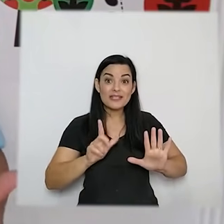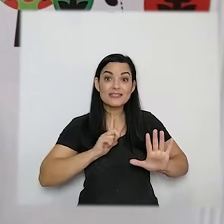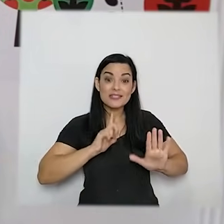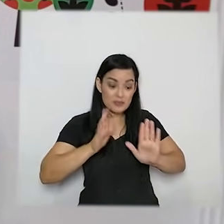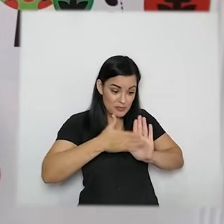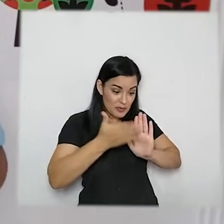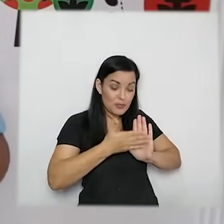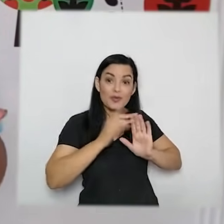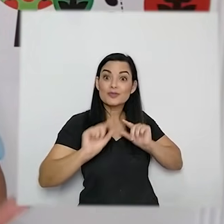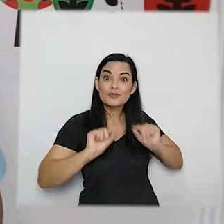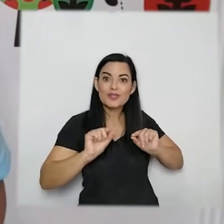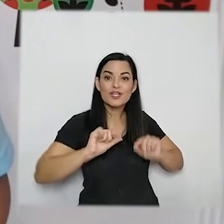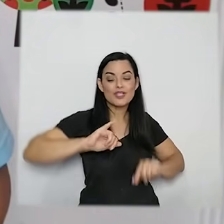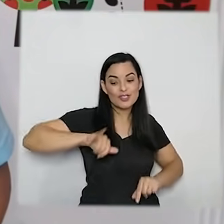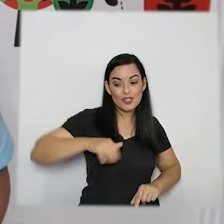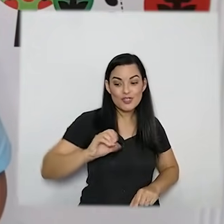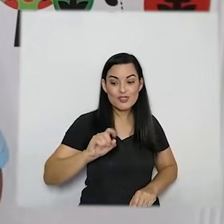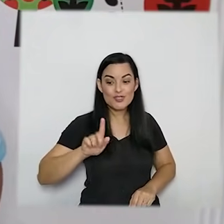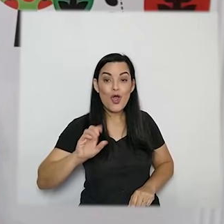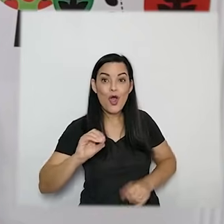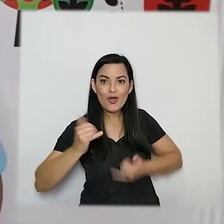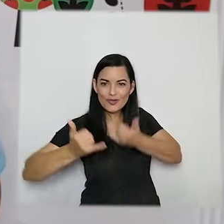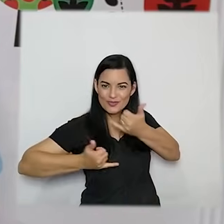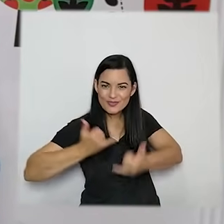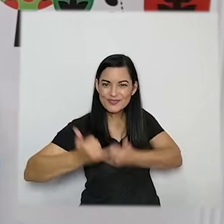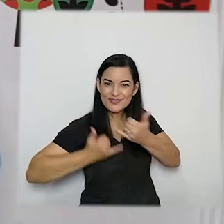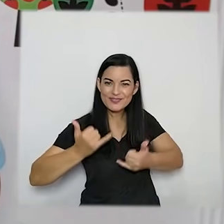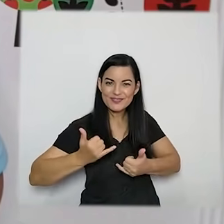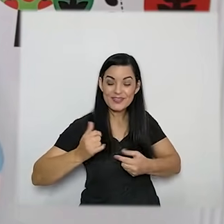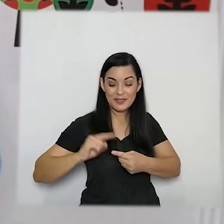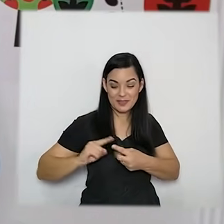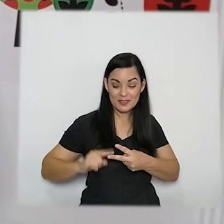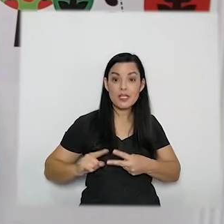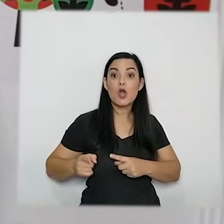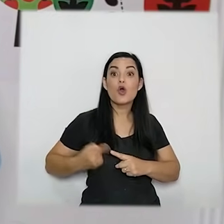tenho propostas de alguns jogos. O primeiro